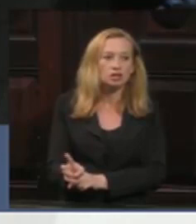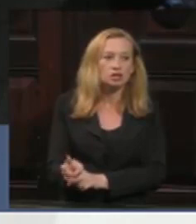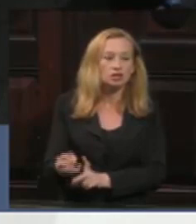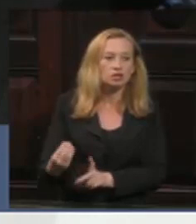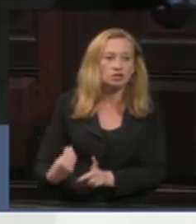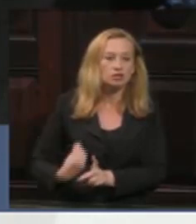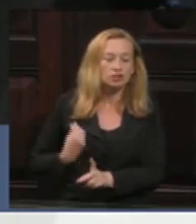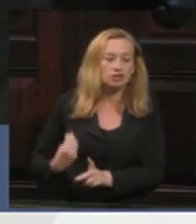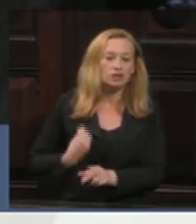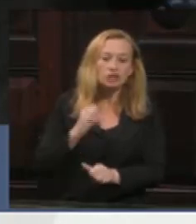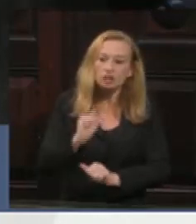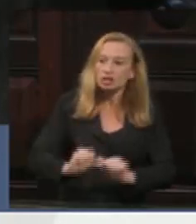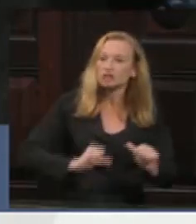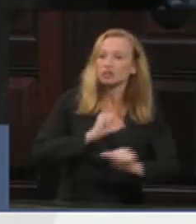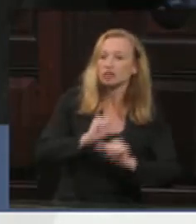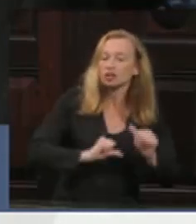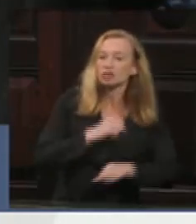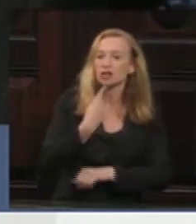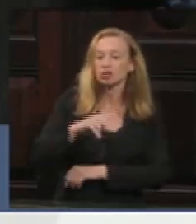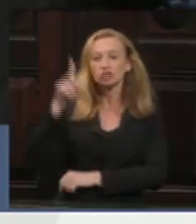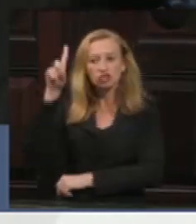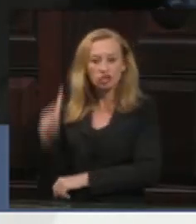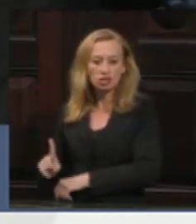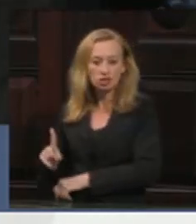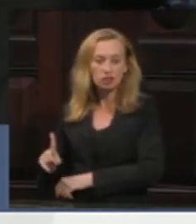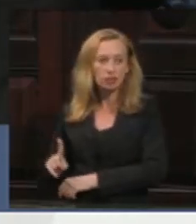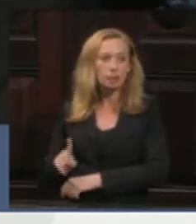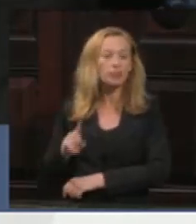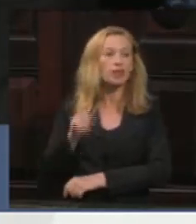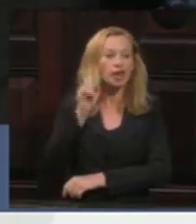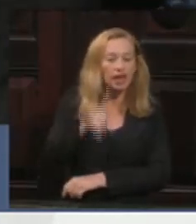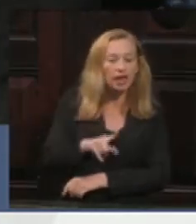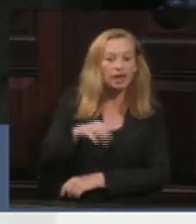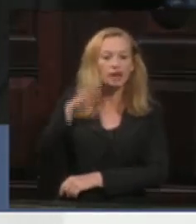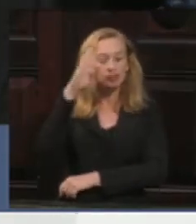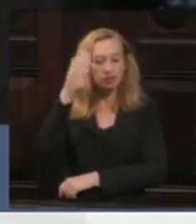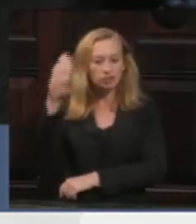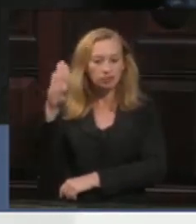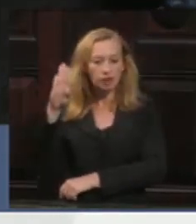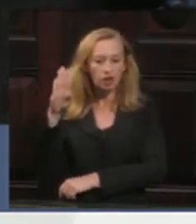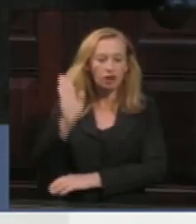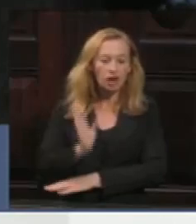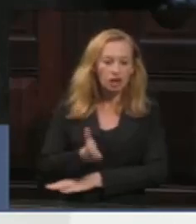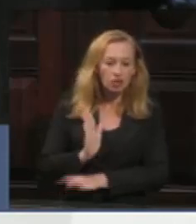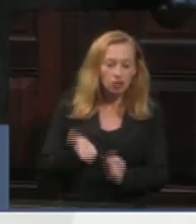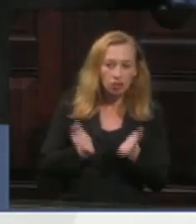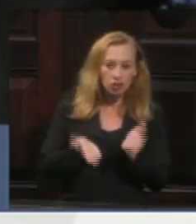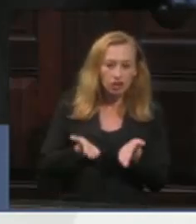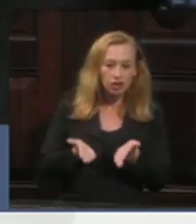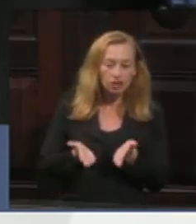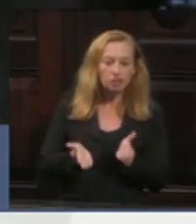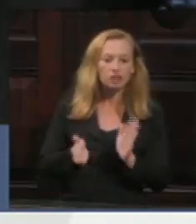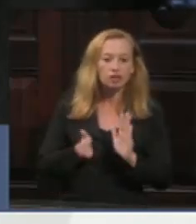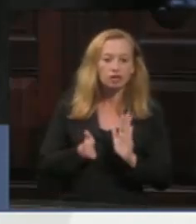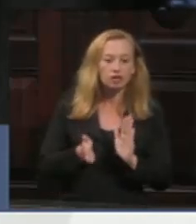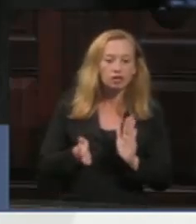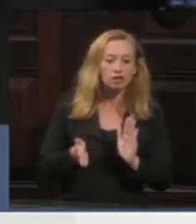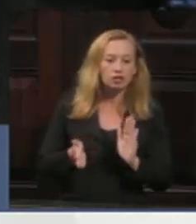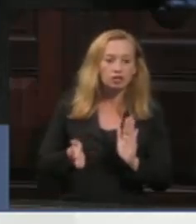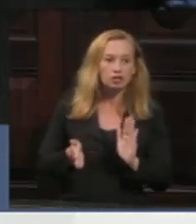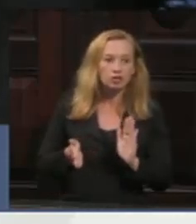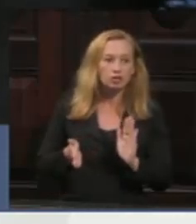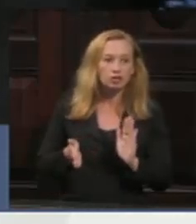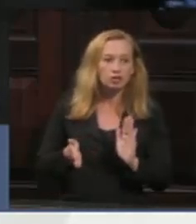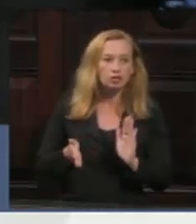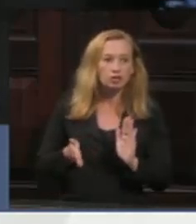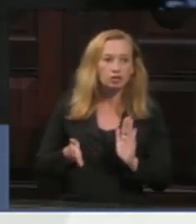É fundamental que o CCERJ seja uma instituição com cara própria. E essa cara própria seja a cara do seu